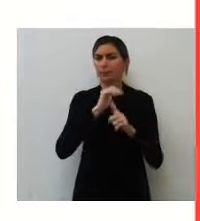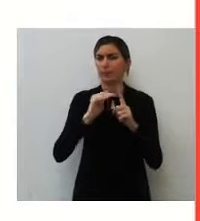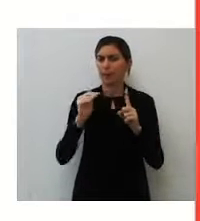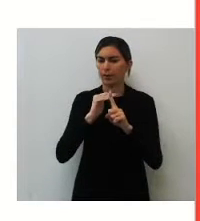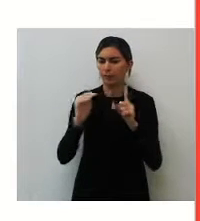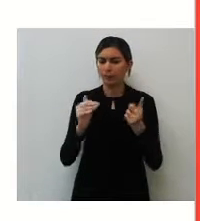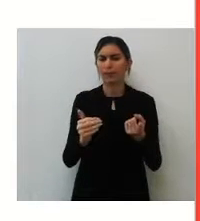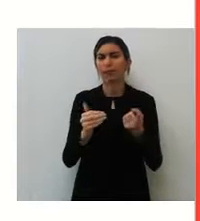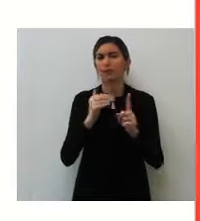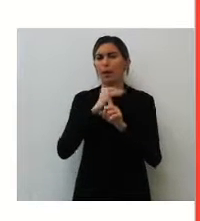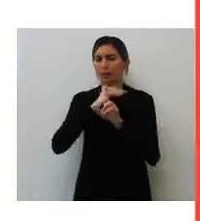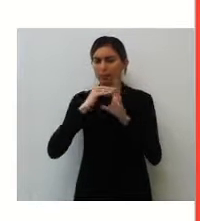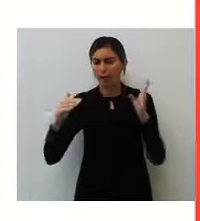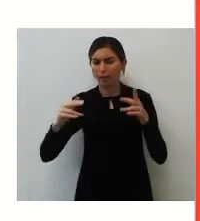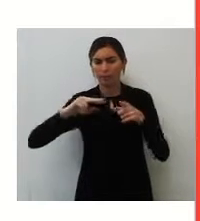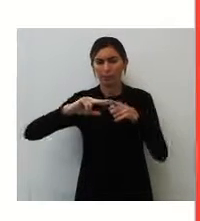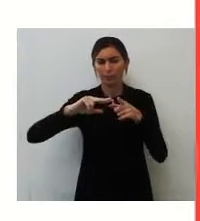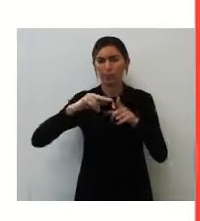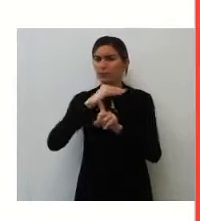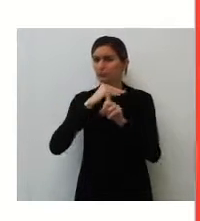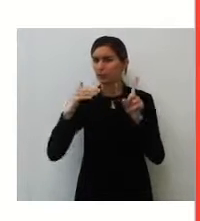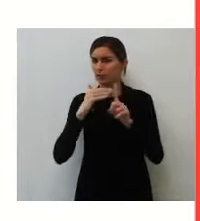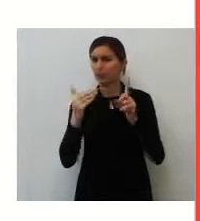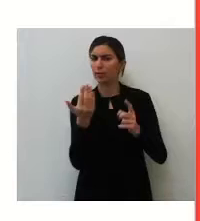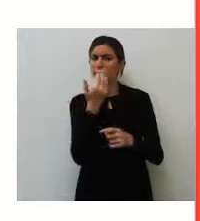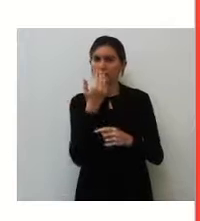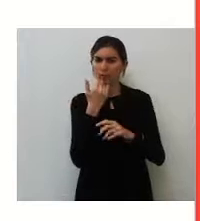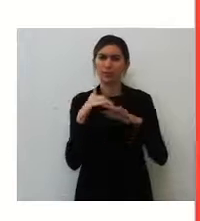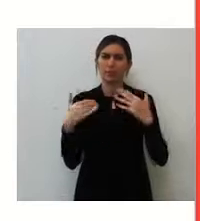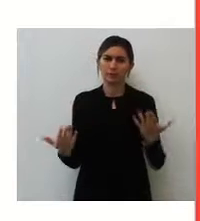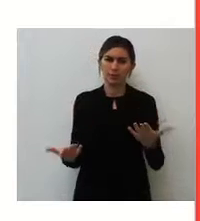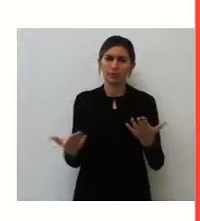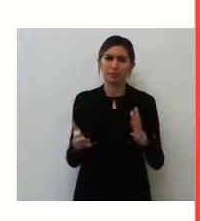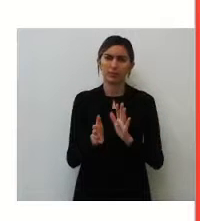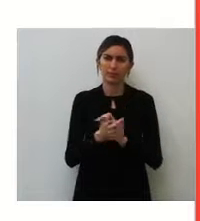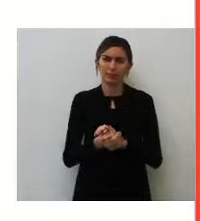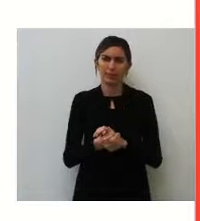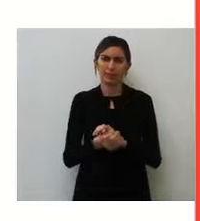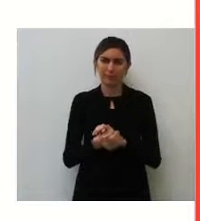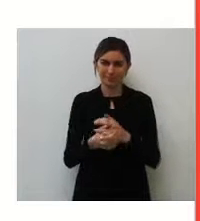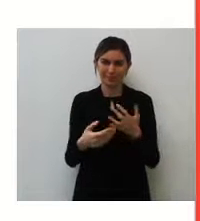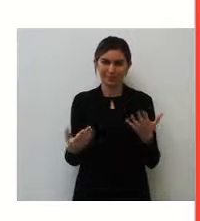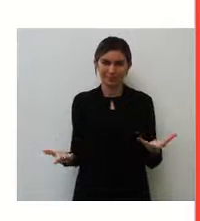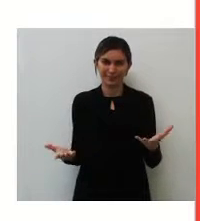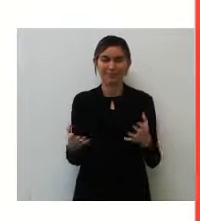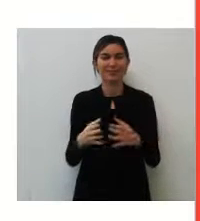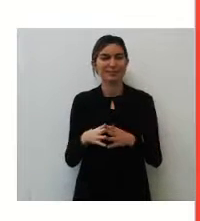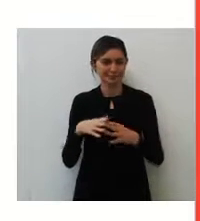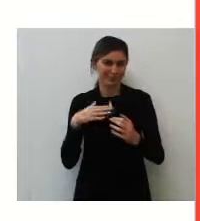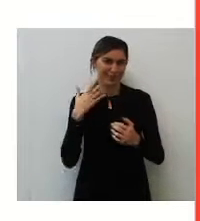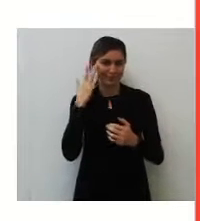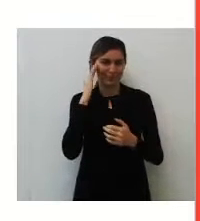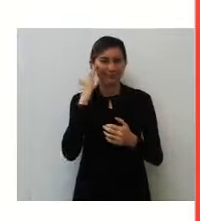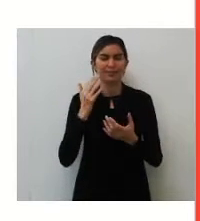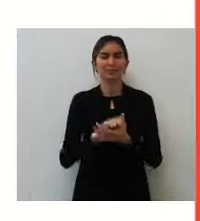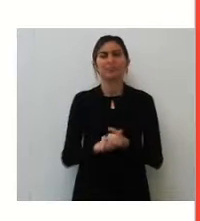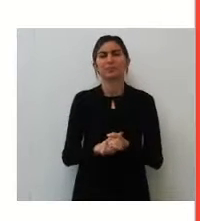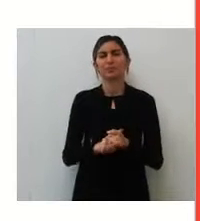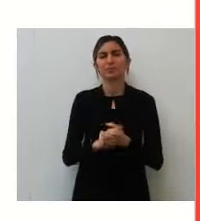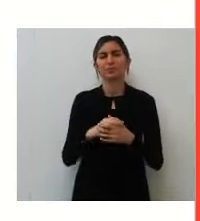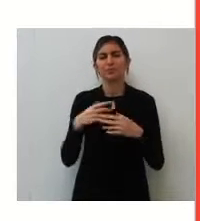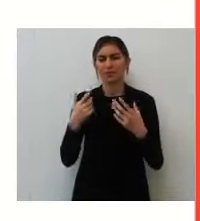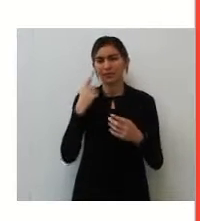comemos metade da pizza aí meu amigo quer matar o pobre coração ai